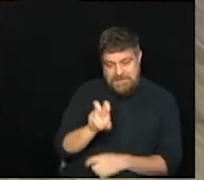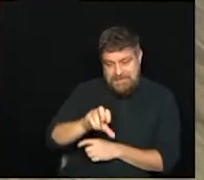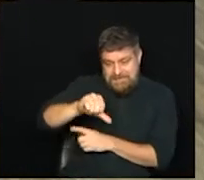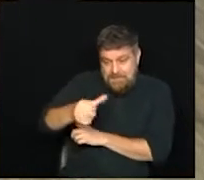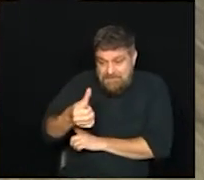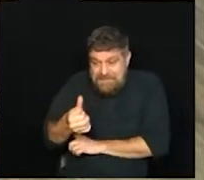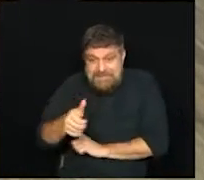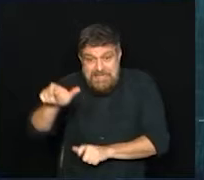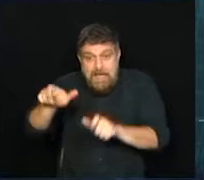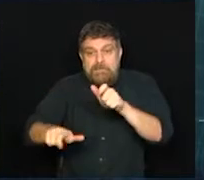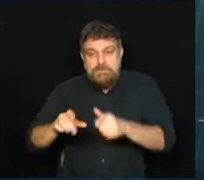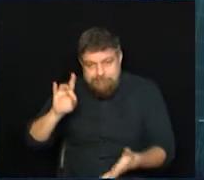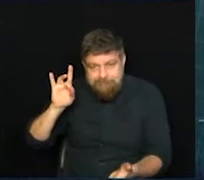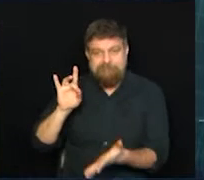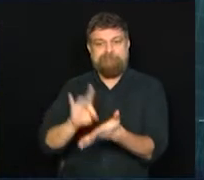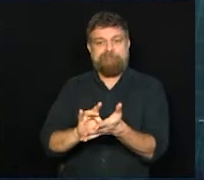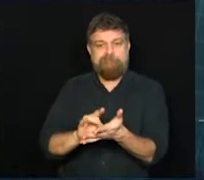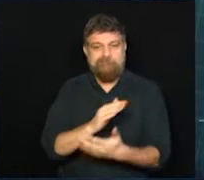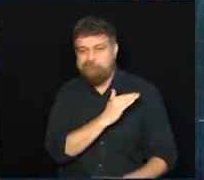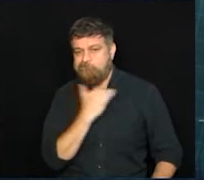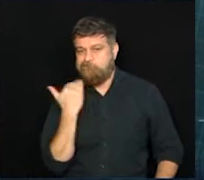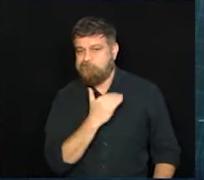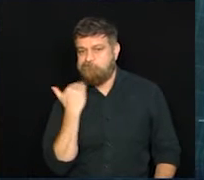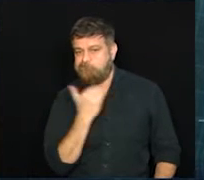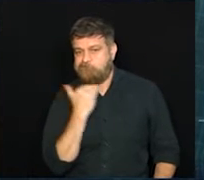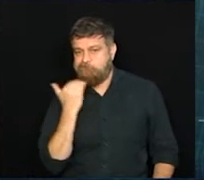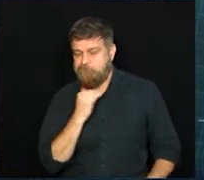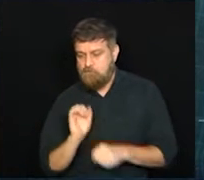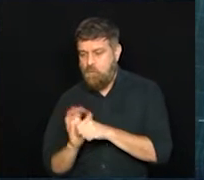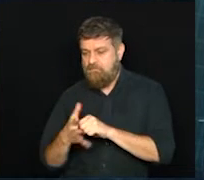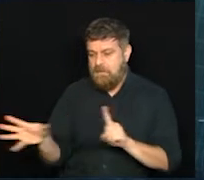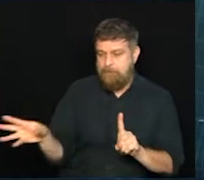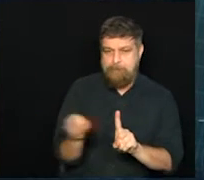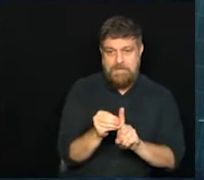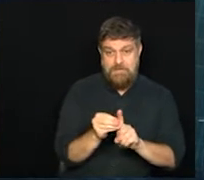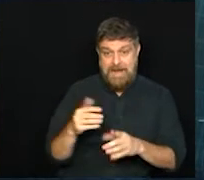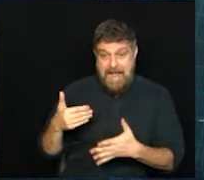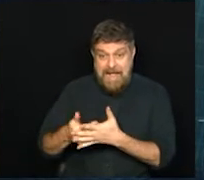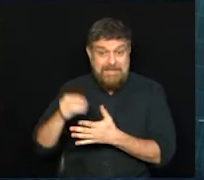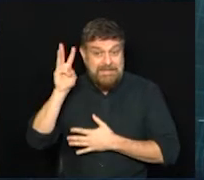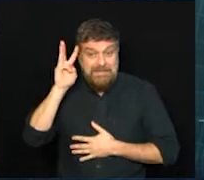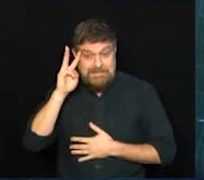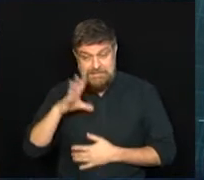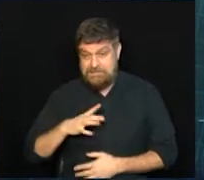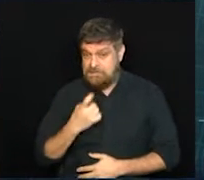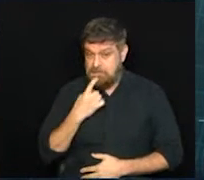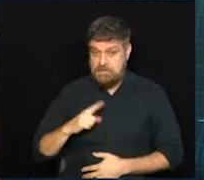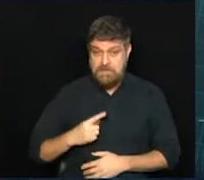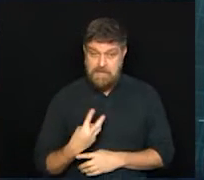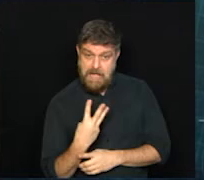9.596 mortes confirmadas devido à doença e até esta terça-feira em Campinas foram